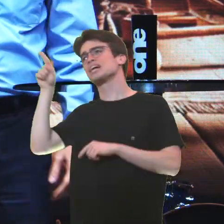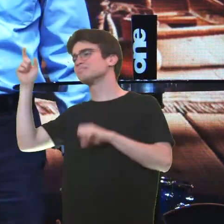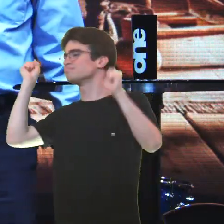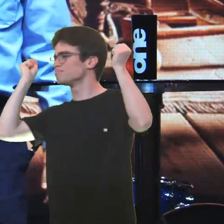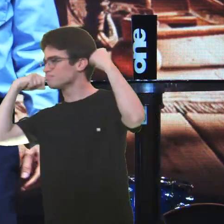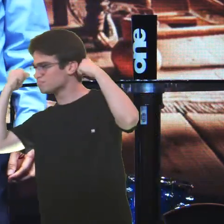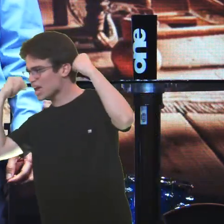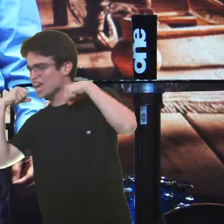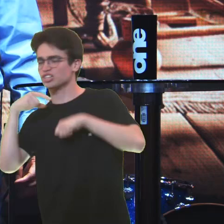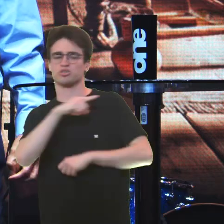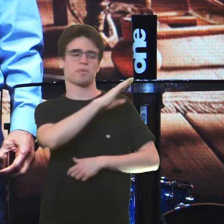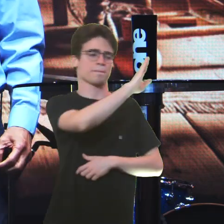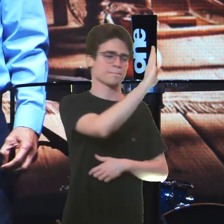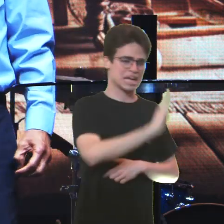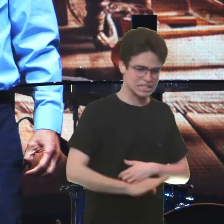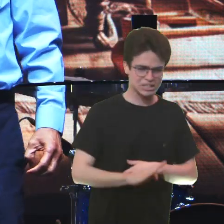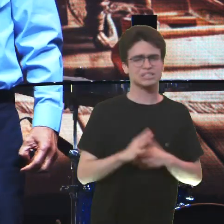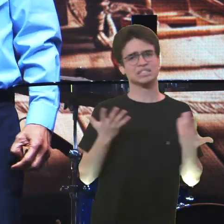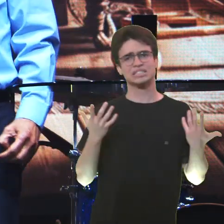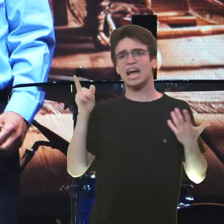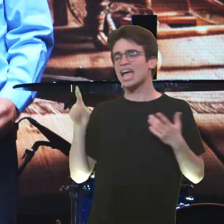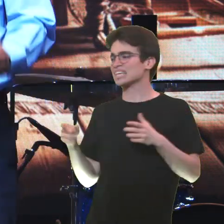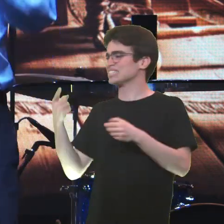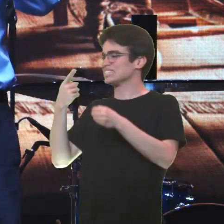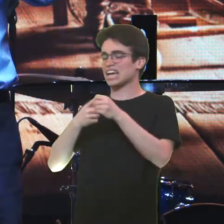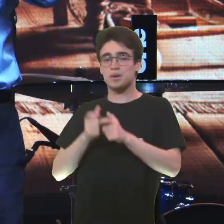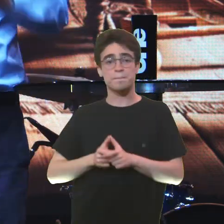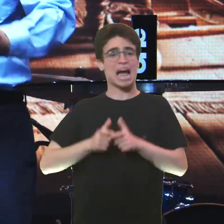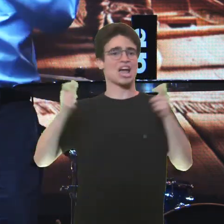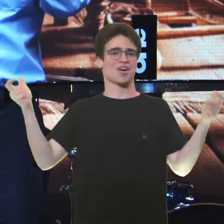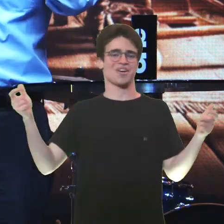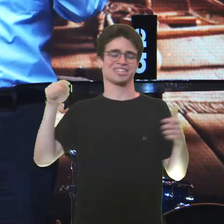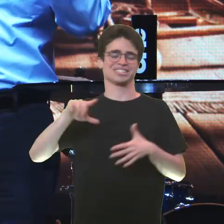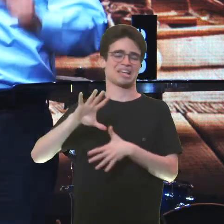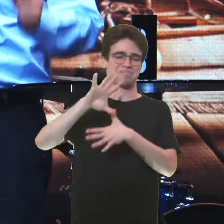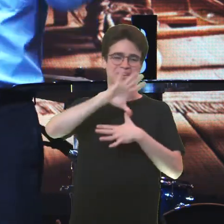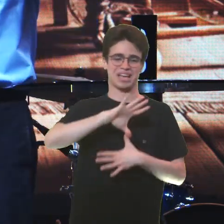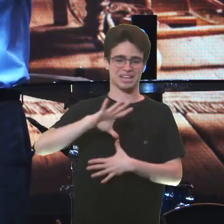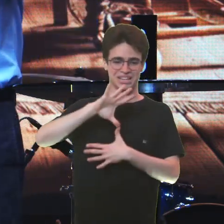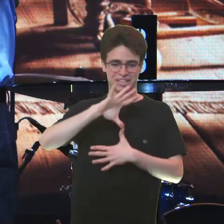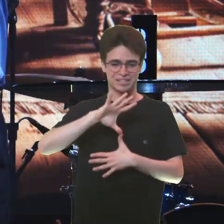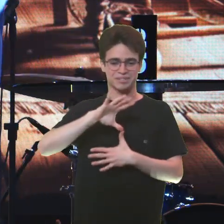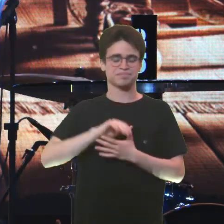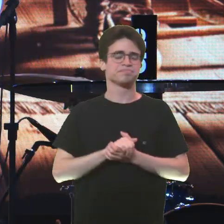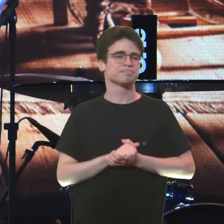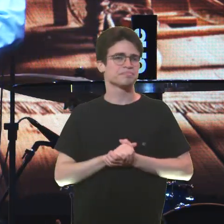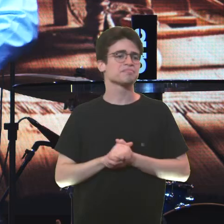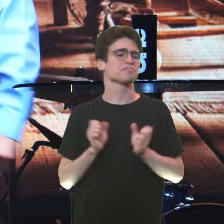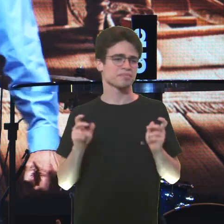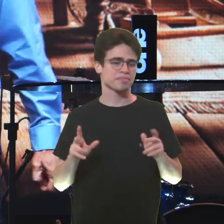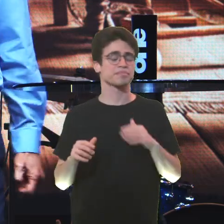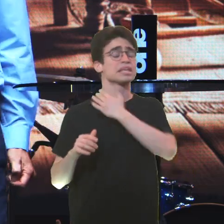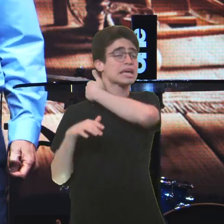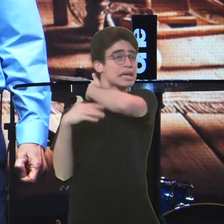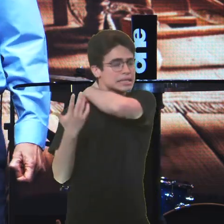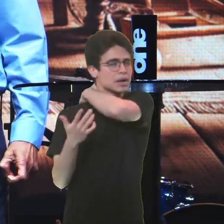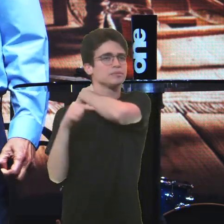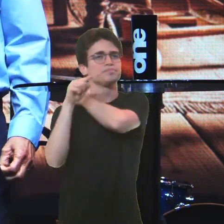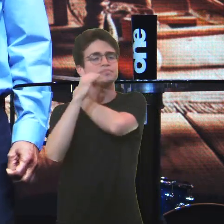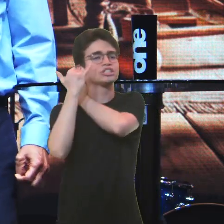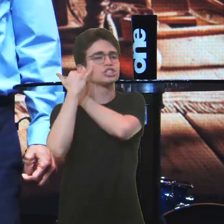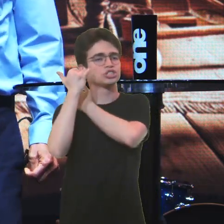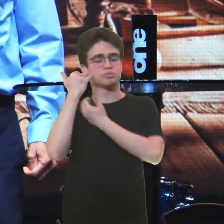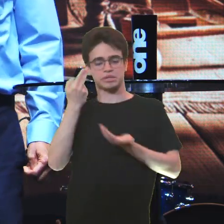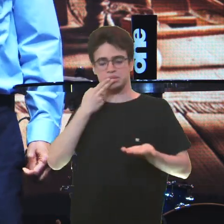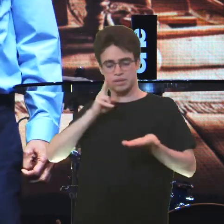Brasil estão as maiores cidades do nosso continente. La carta de Jeremías a los deportados en Babilonia A carta